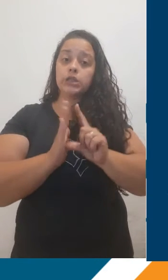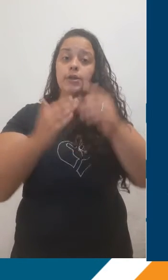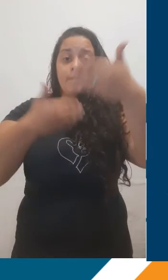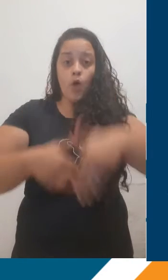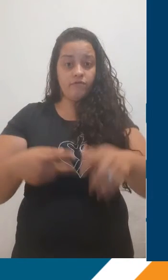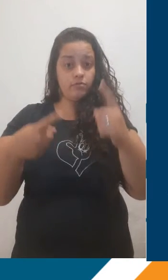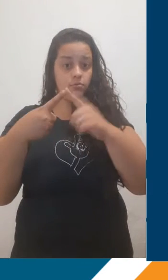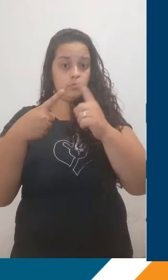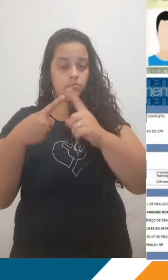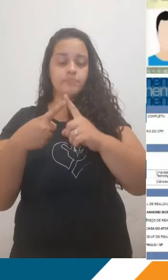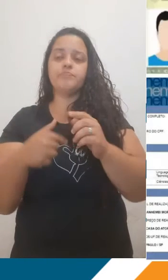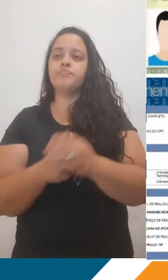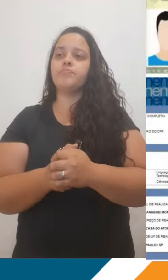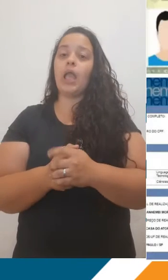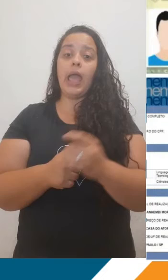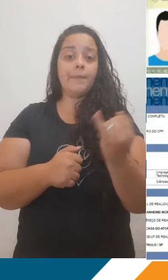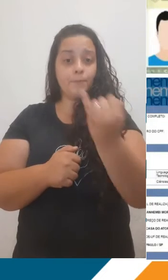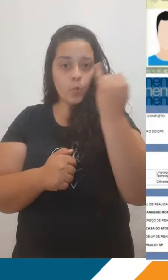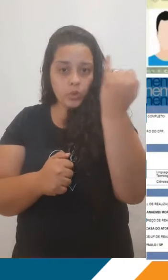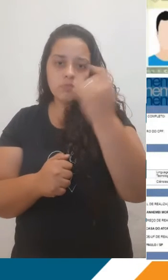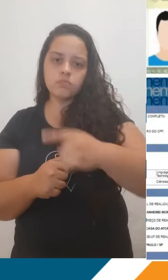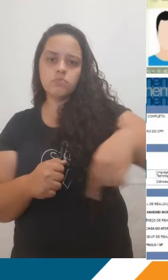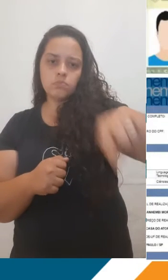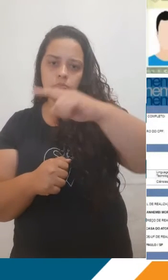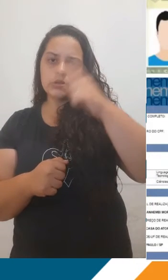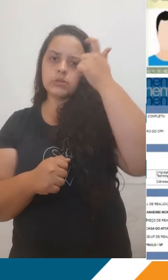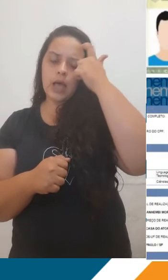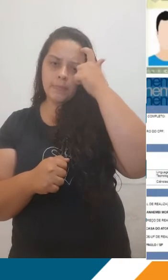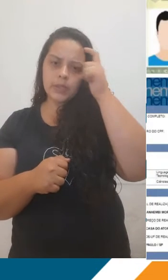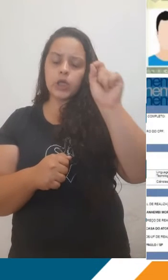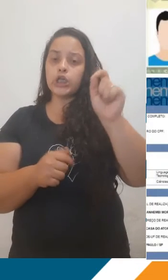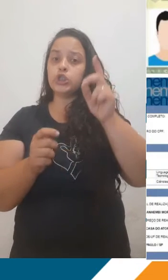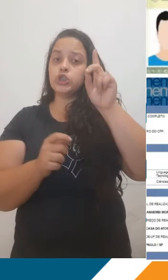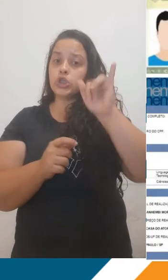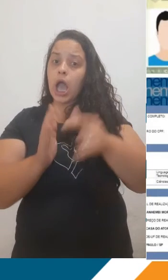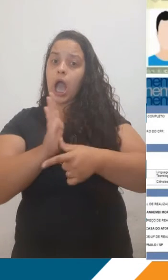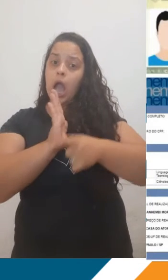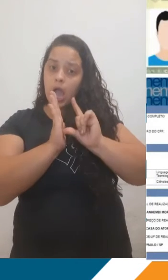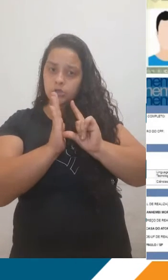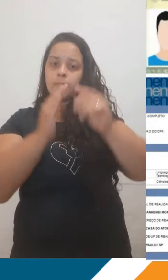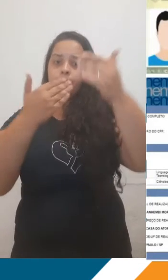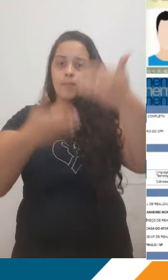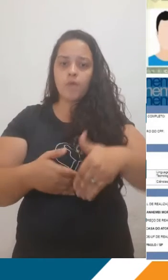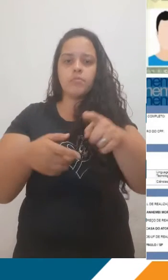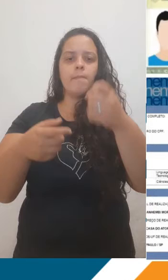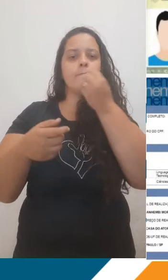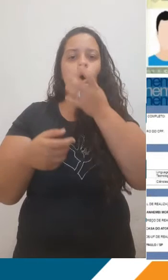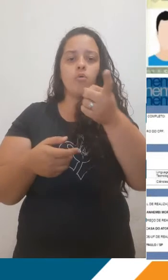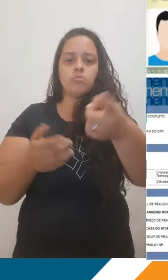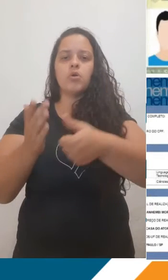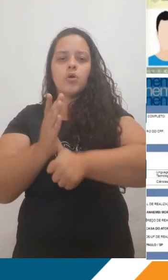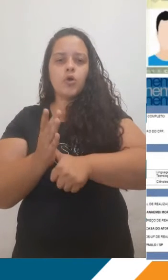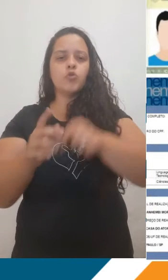prova. É importante que você, no dia anterior à prova, confira e separe a